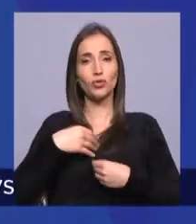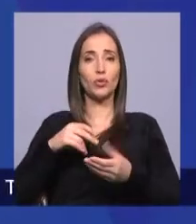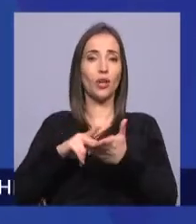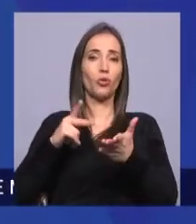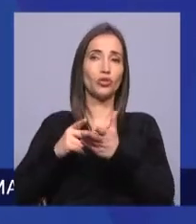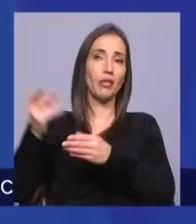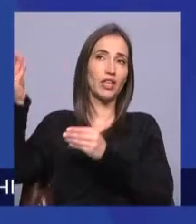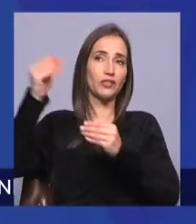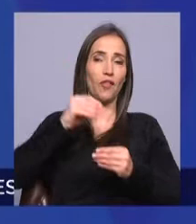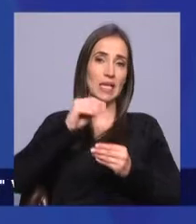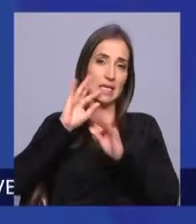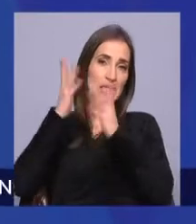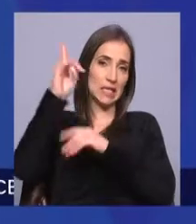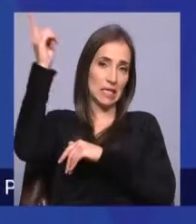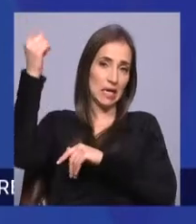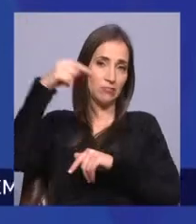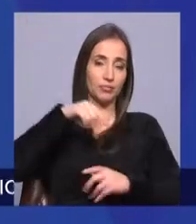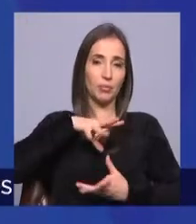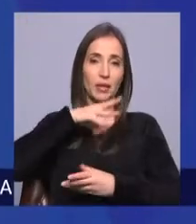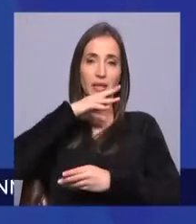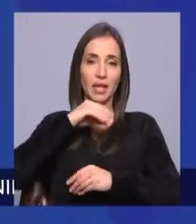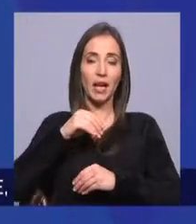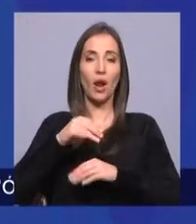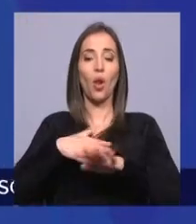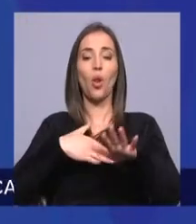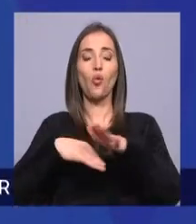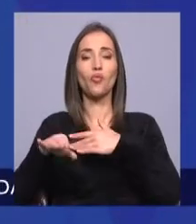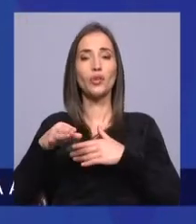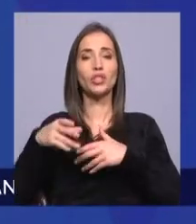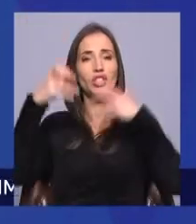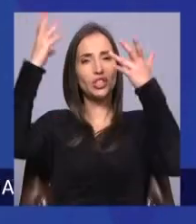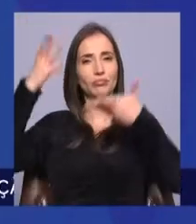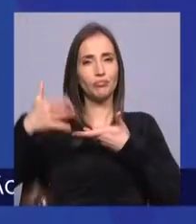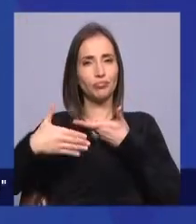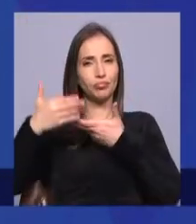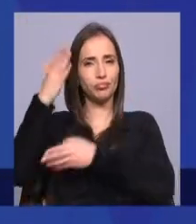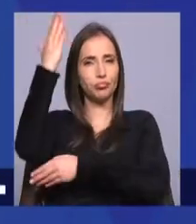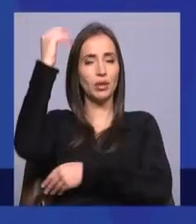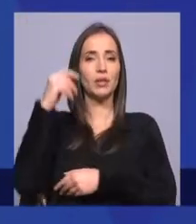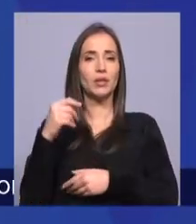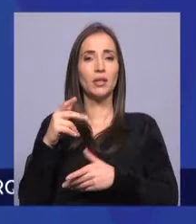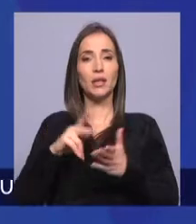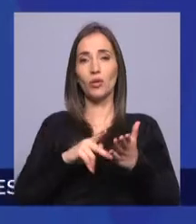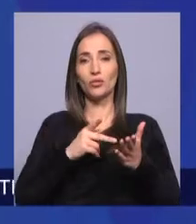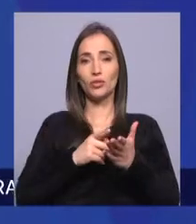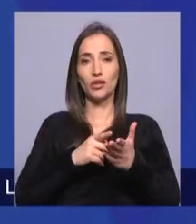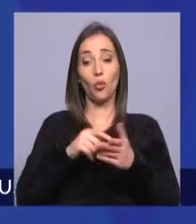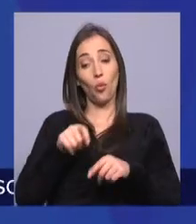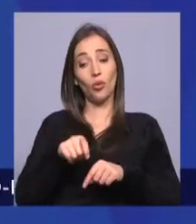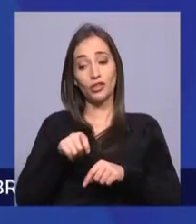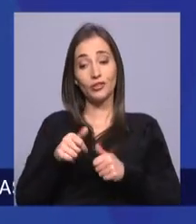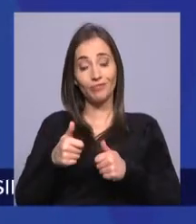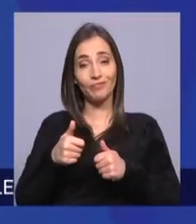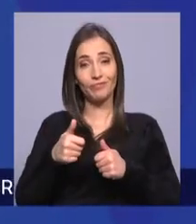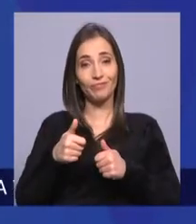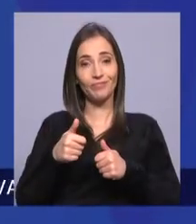Neste caso, luva para os astronautas, com tecnologia também usada na indústria. É uma luva que te dava jeito, pois, já vi que tens. Uma luva, eu